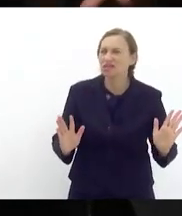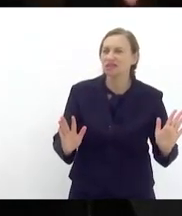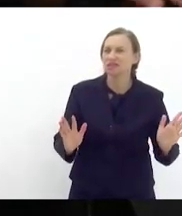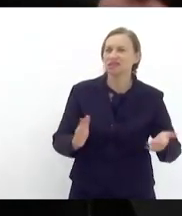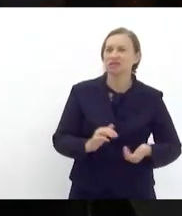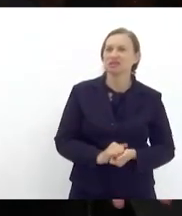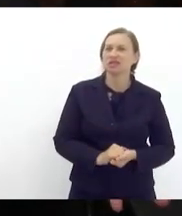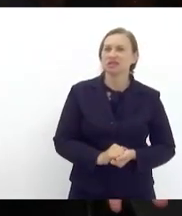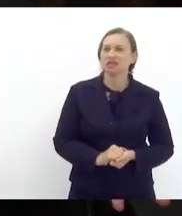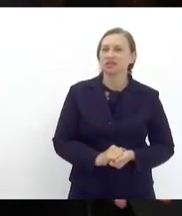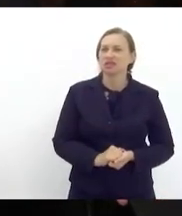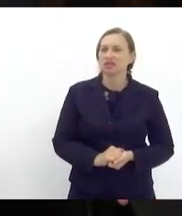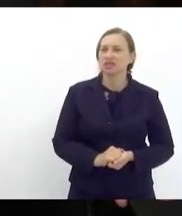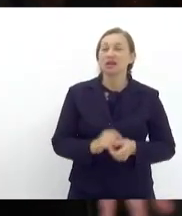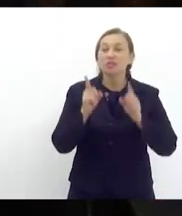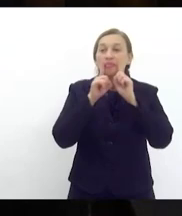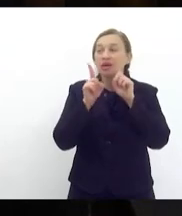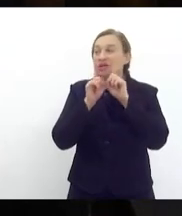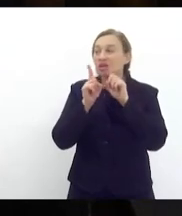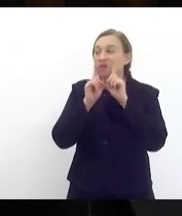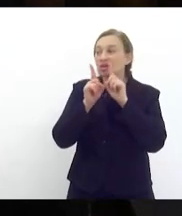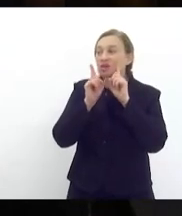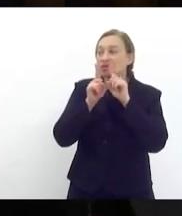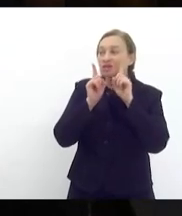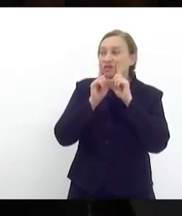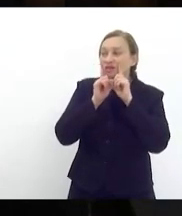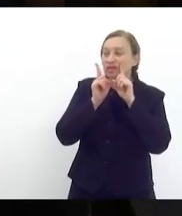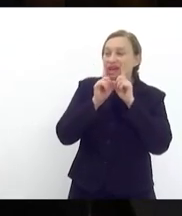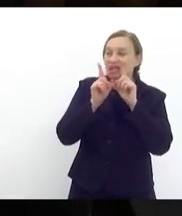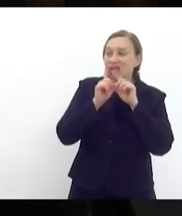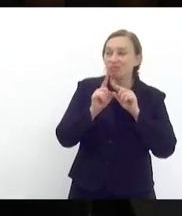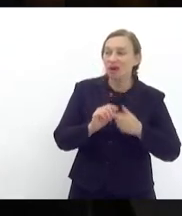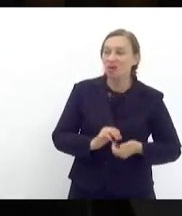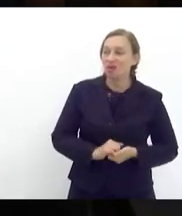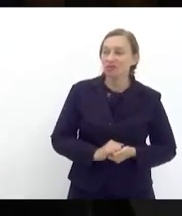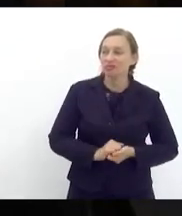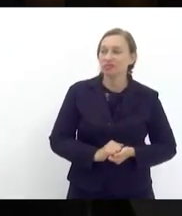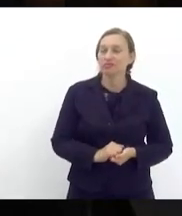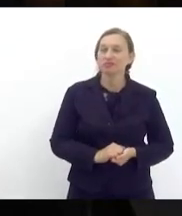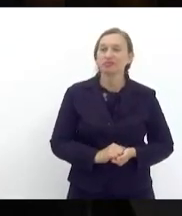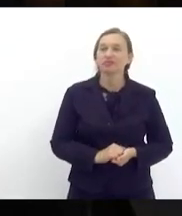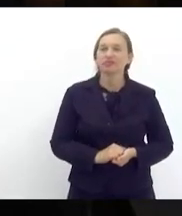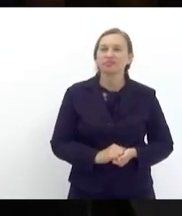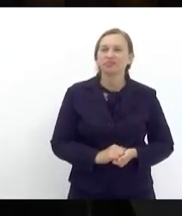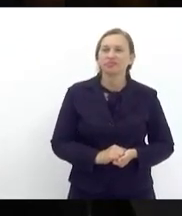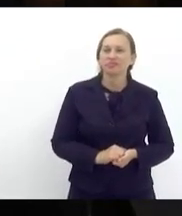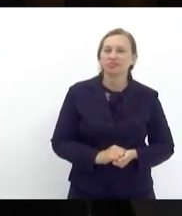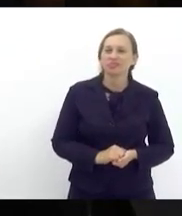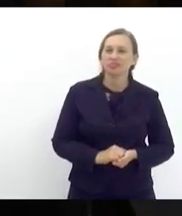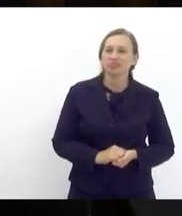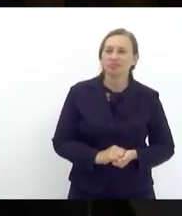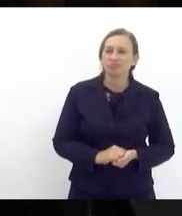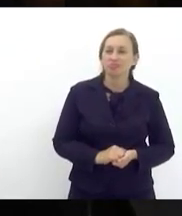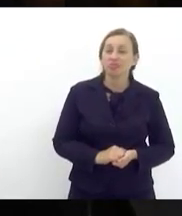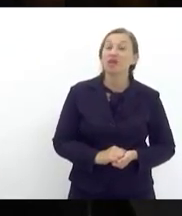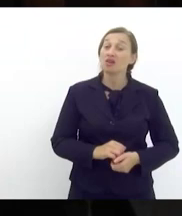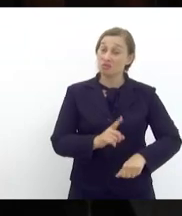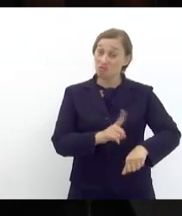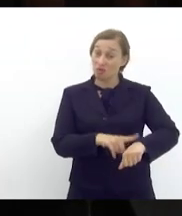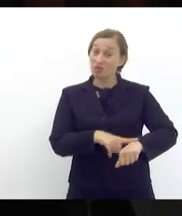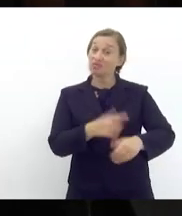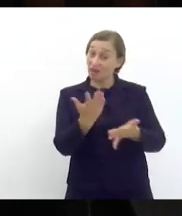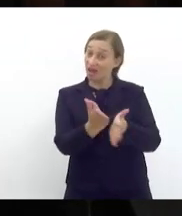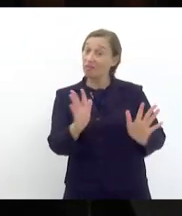população de Maricá o royalty é um bem finito e uma hora vai acabar.